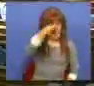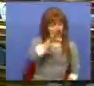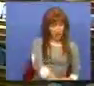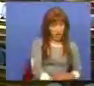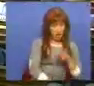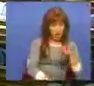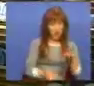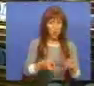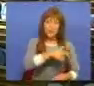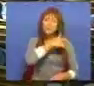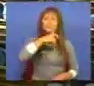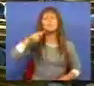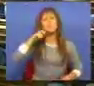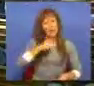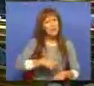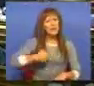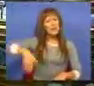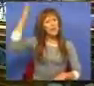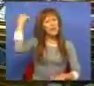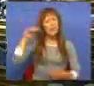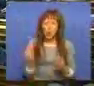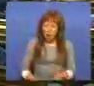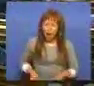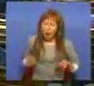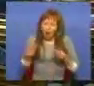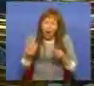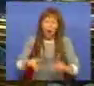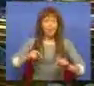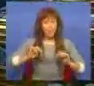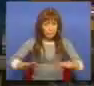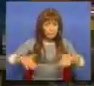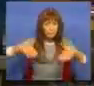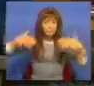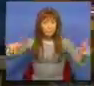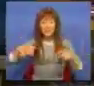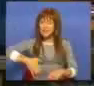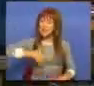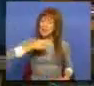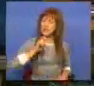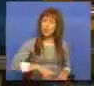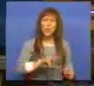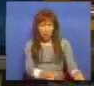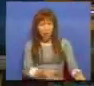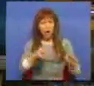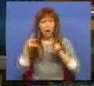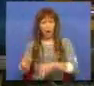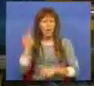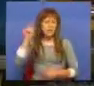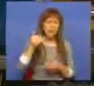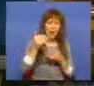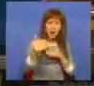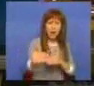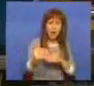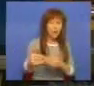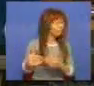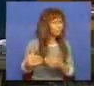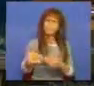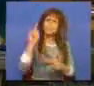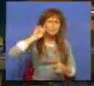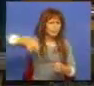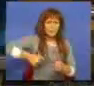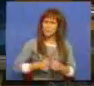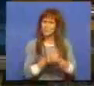Socialista comprometeu-se na altura a apresentar uma iniciativa no sentido de alterar esse prazo, o que não